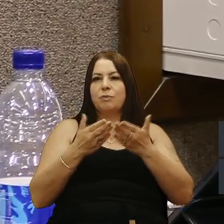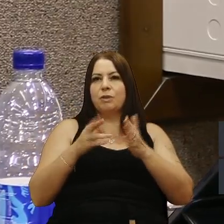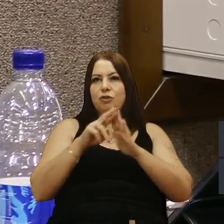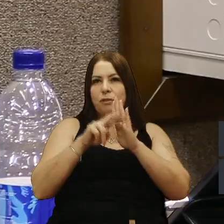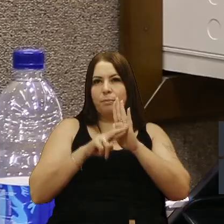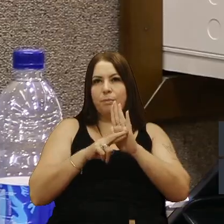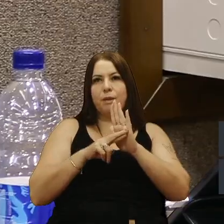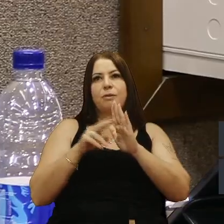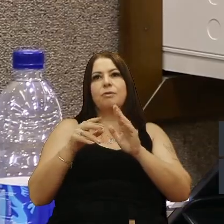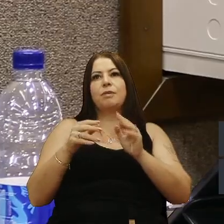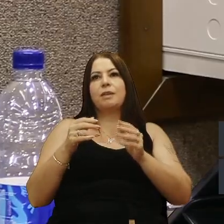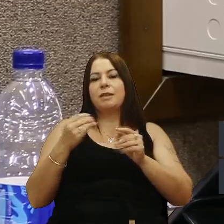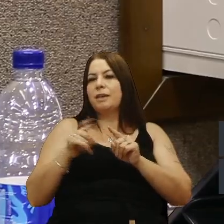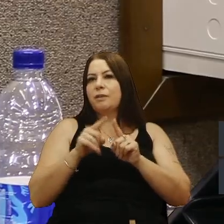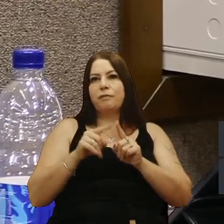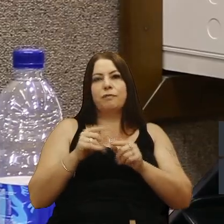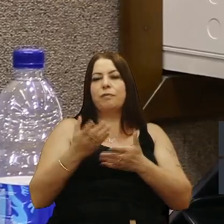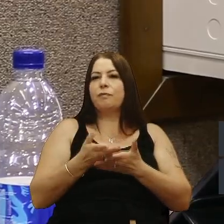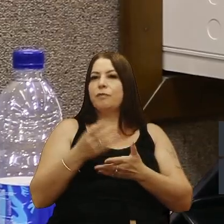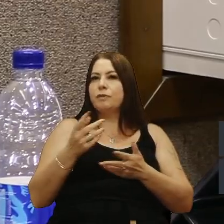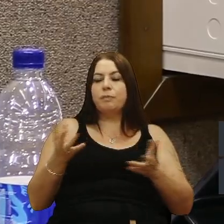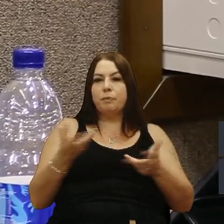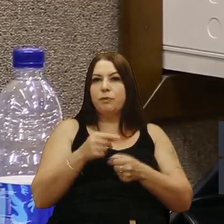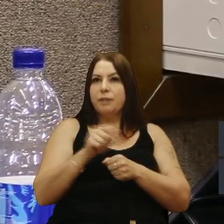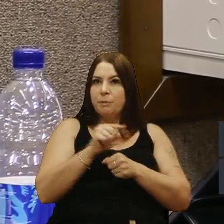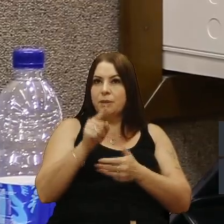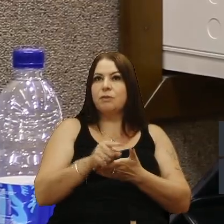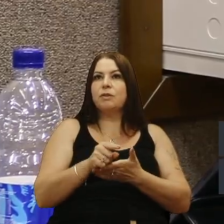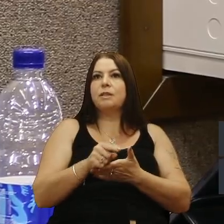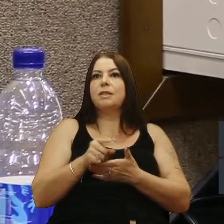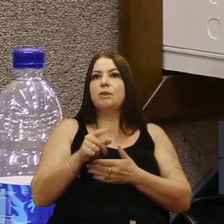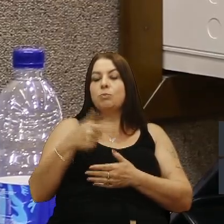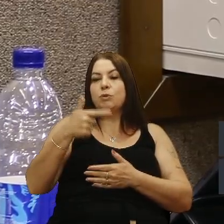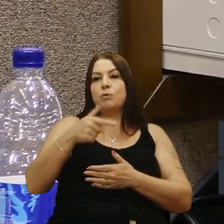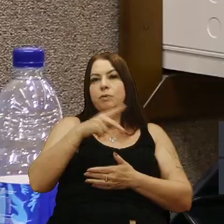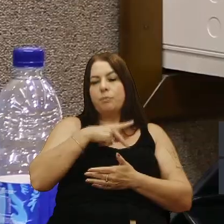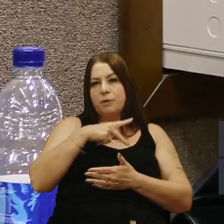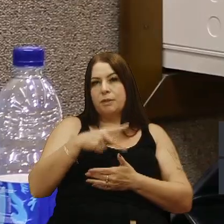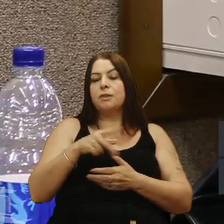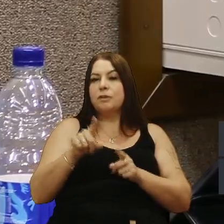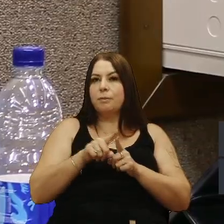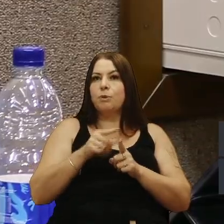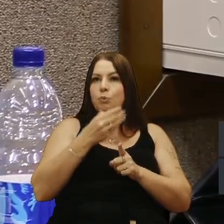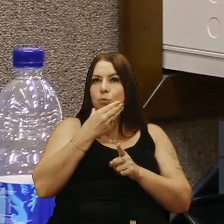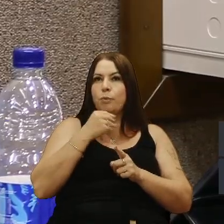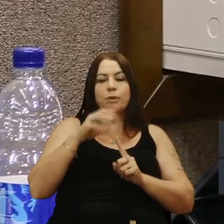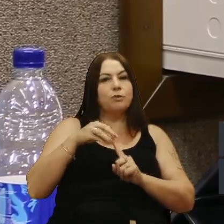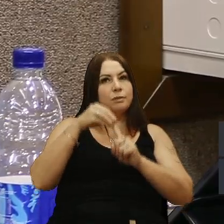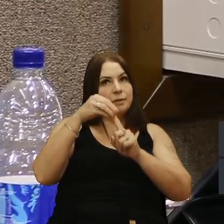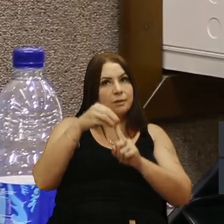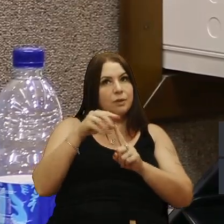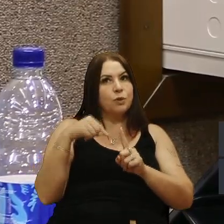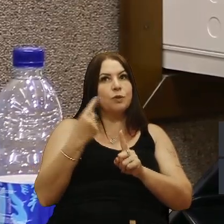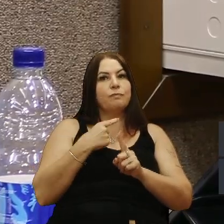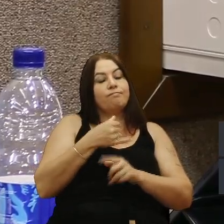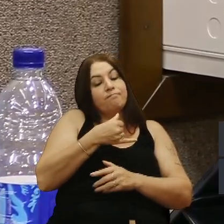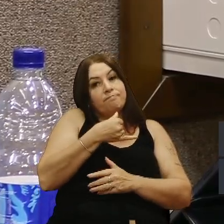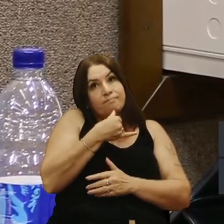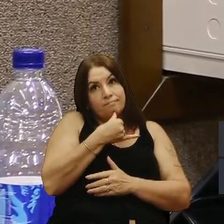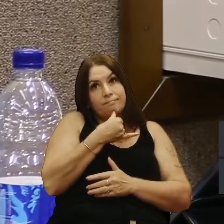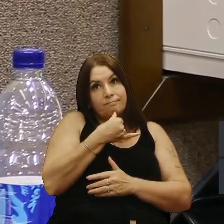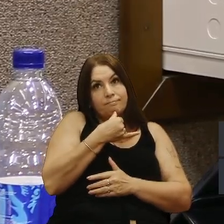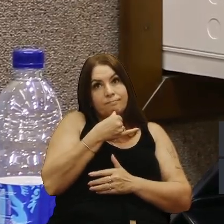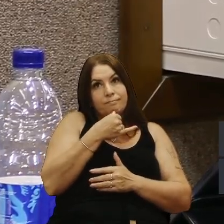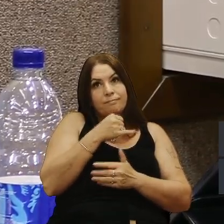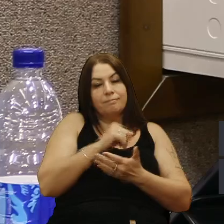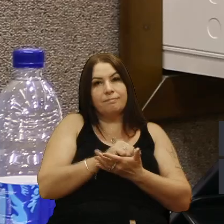foi ímpar. E na condução dessa casa, como segundo vice-presidente, também é um homem de destaque. Nós ficamos tristes com a sua declaração